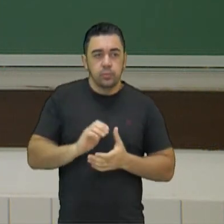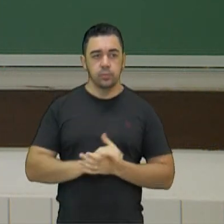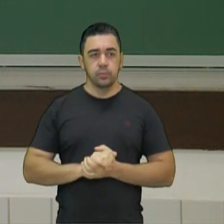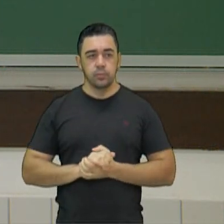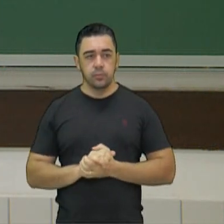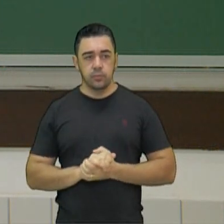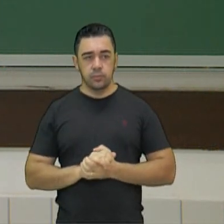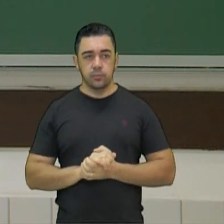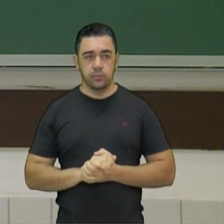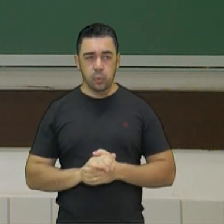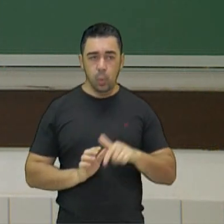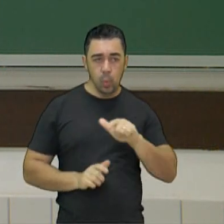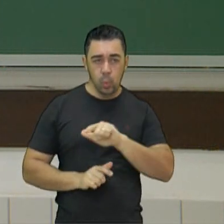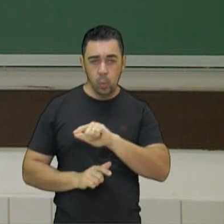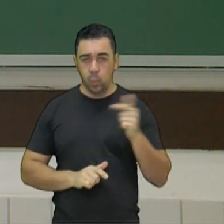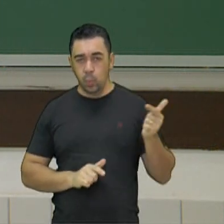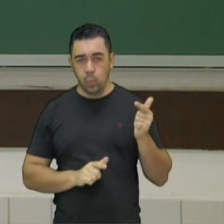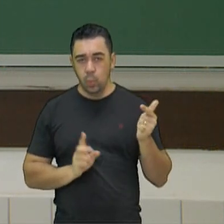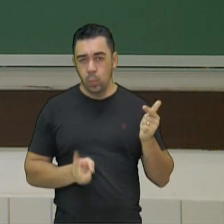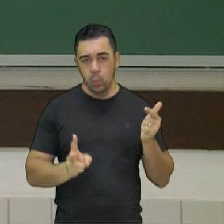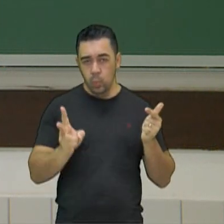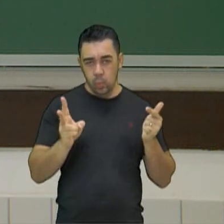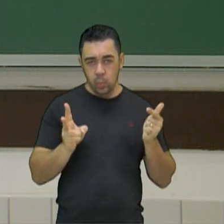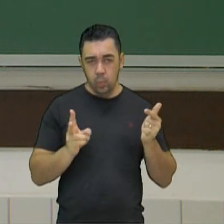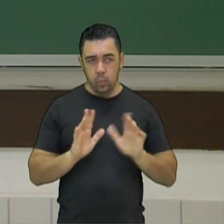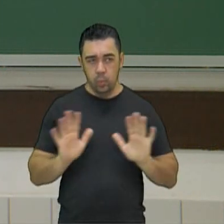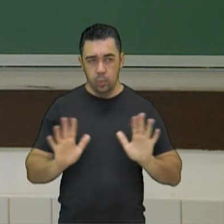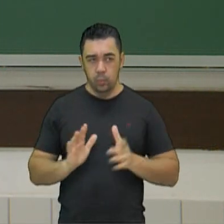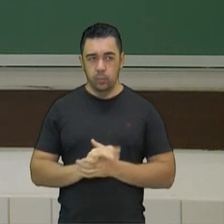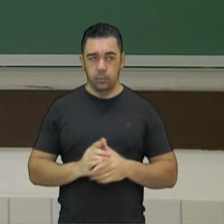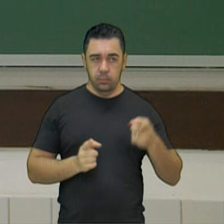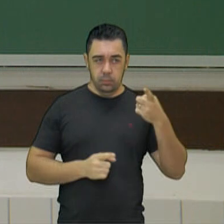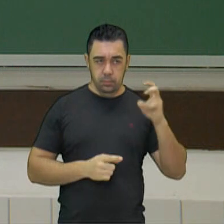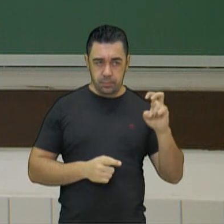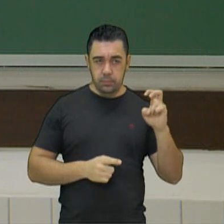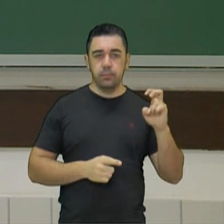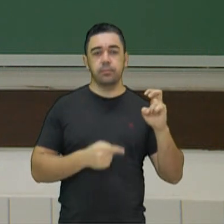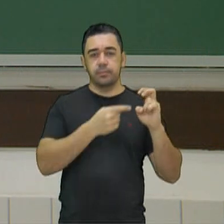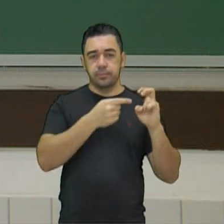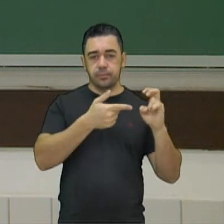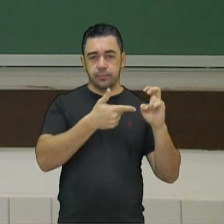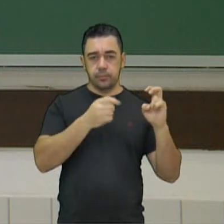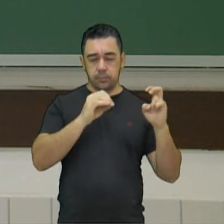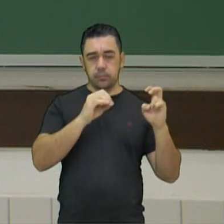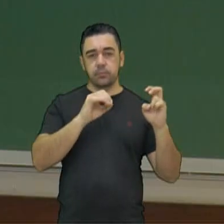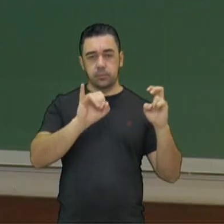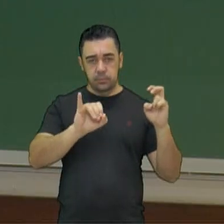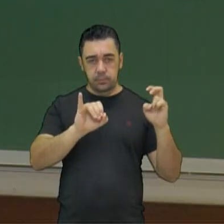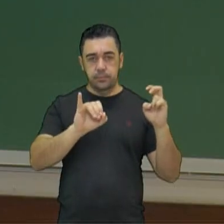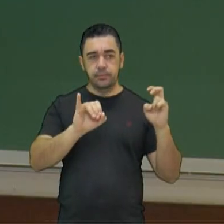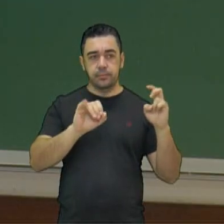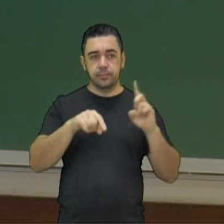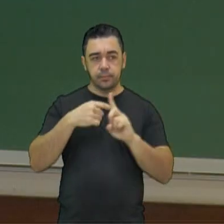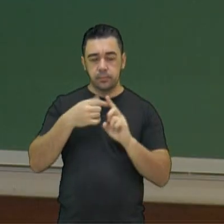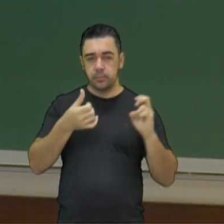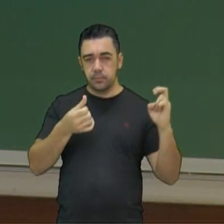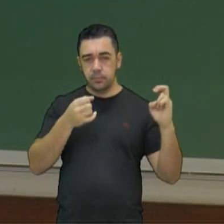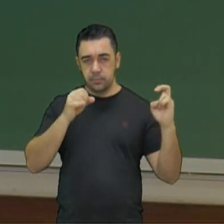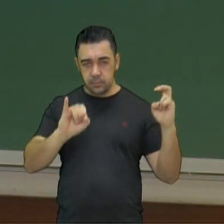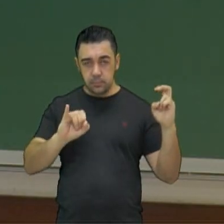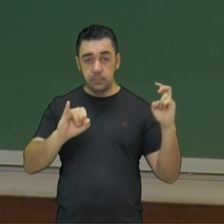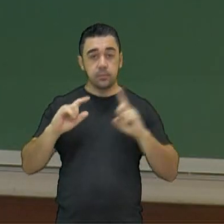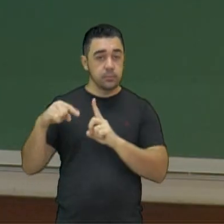8. Os demais termos nós repetimos. Então, 15 menos 20i mais 6i mais